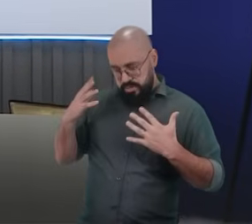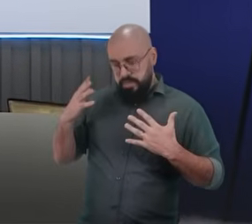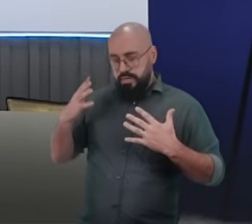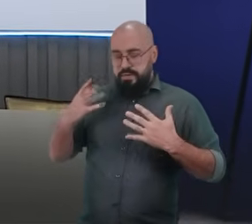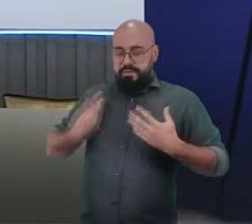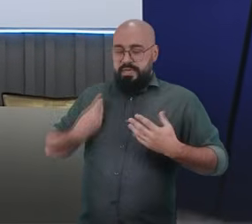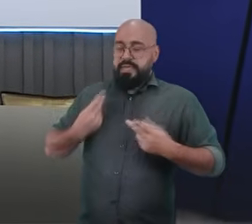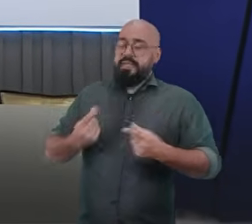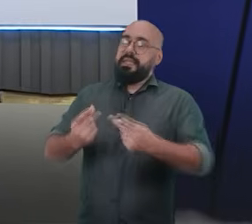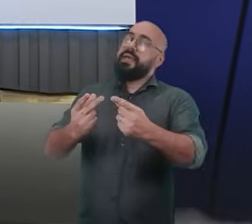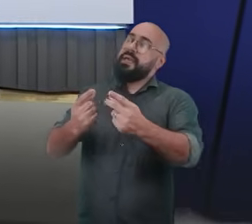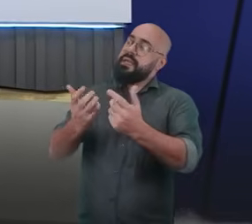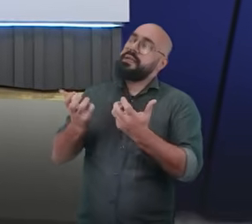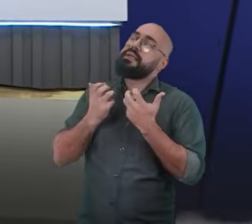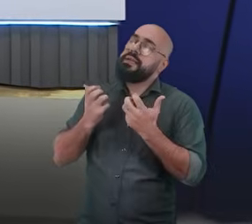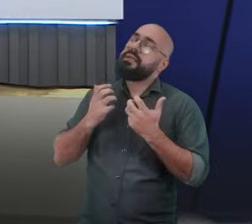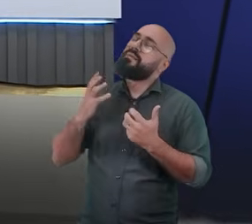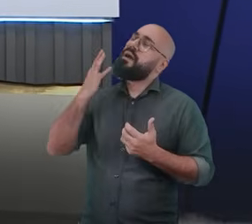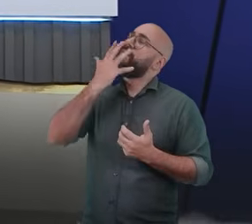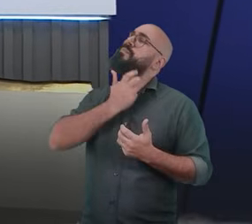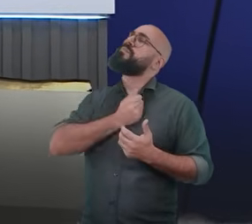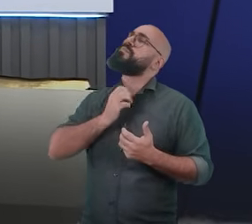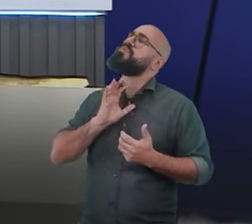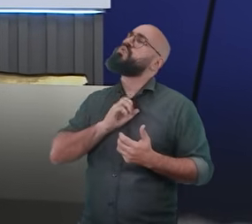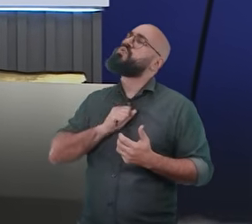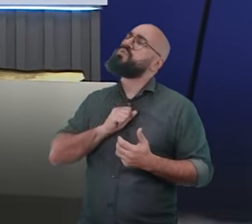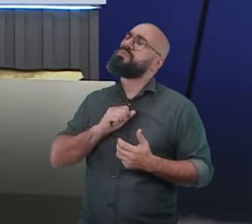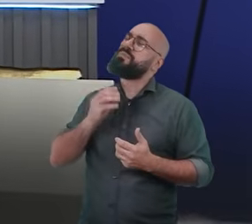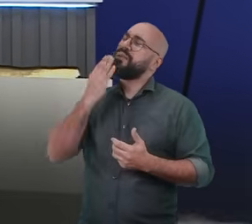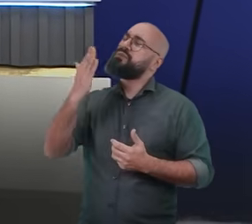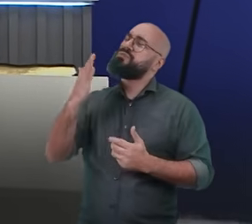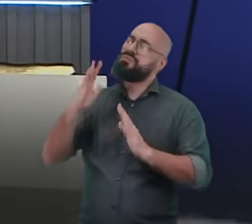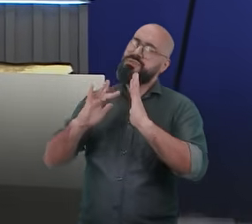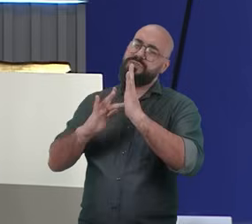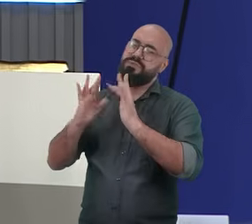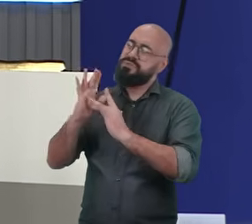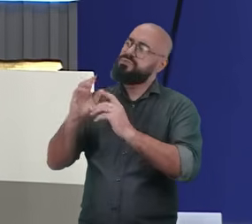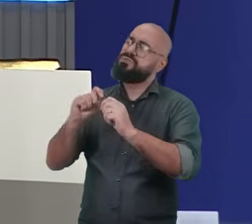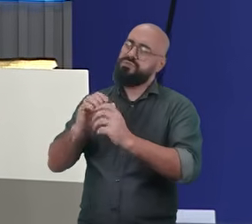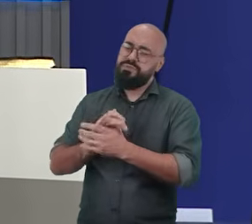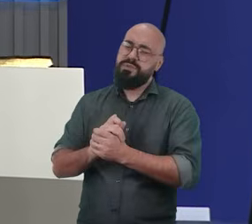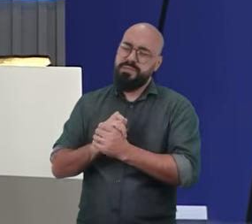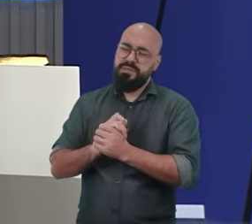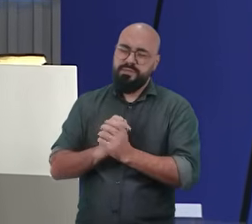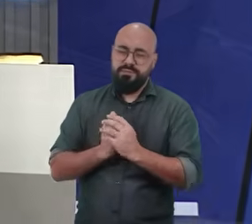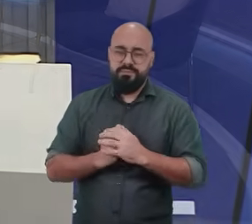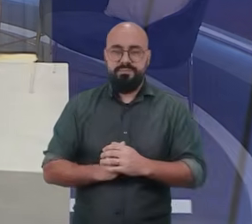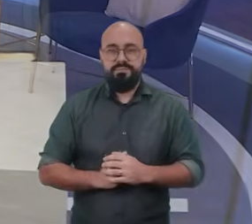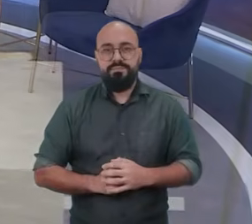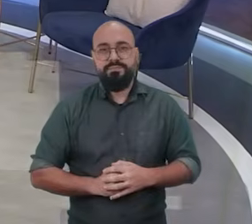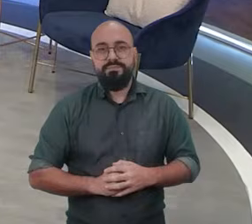eternidade, toma-nos em teus braços de amor. São bênçãos que eu te peço em nome de Jesus. Amém.